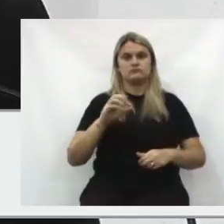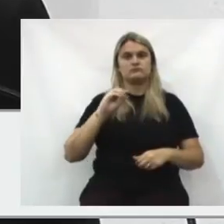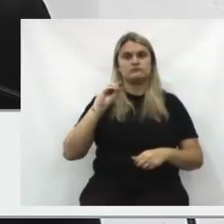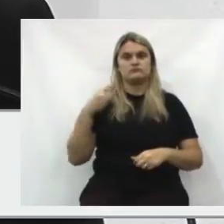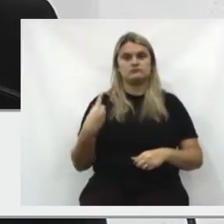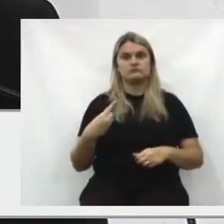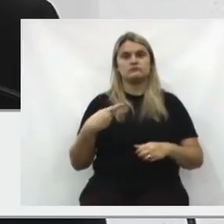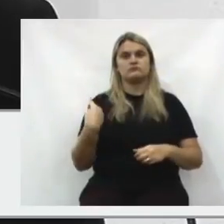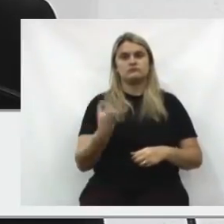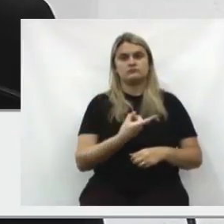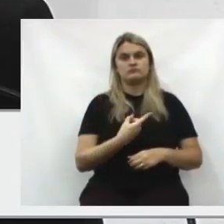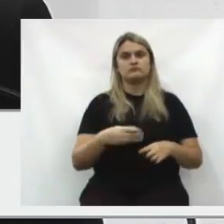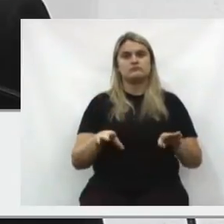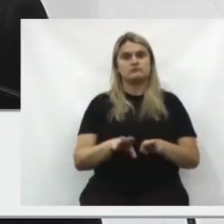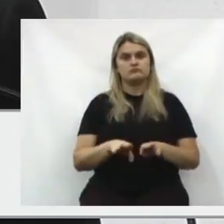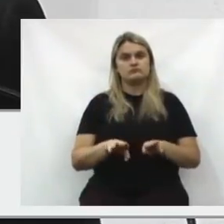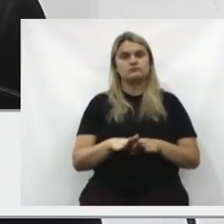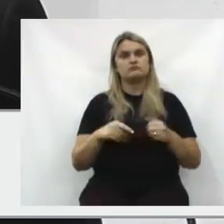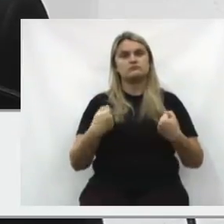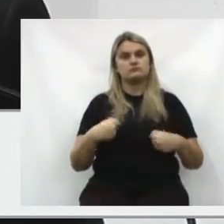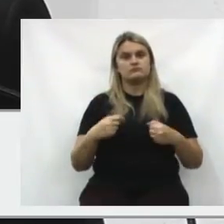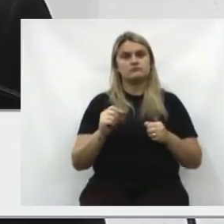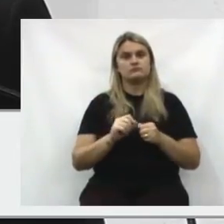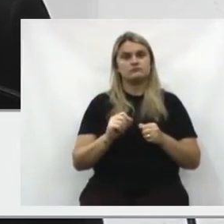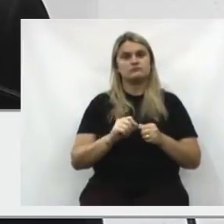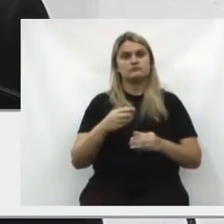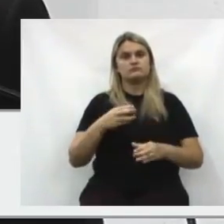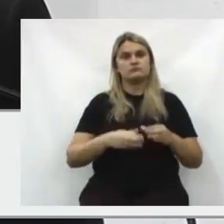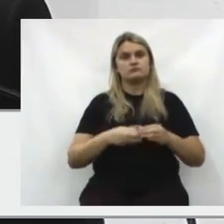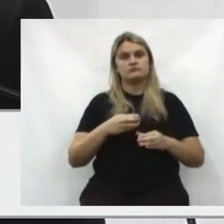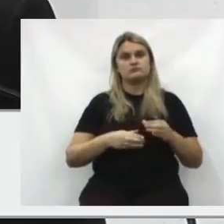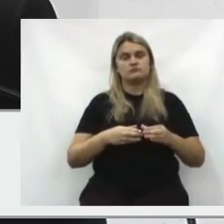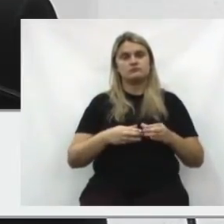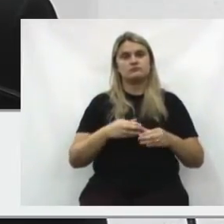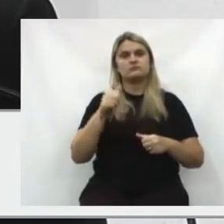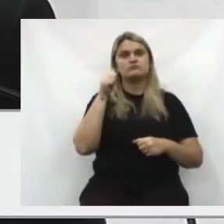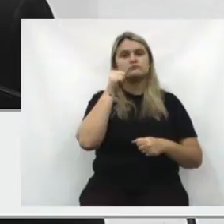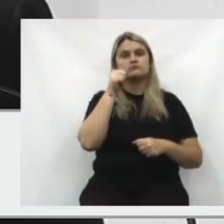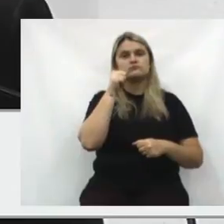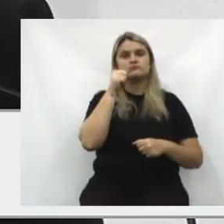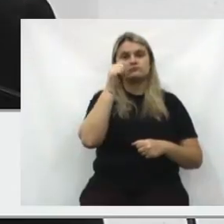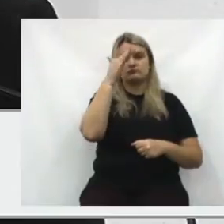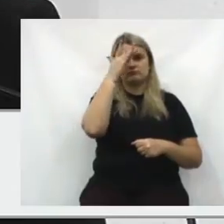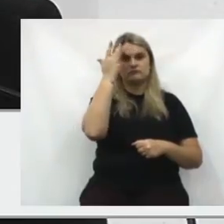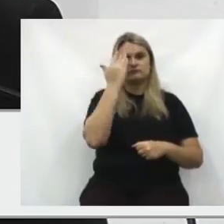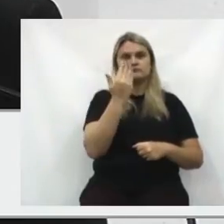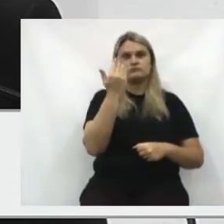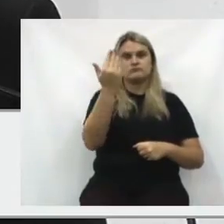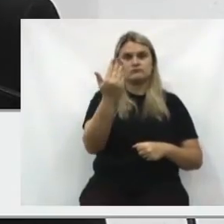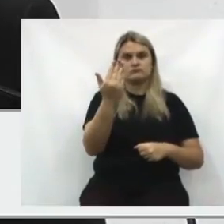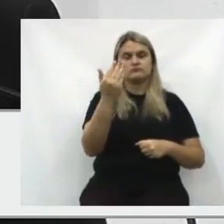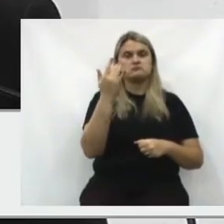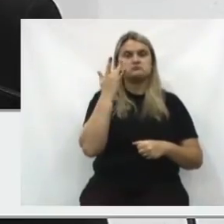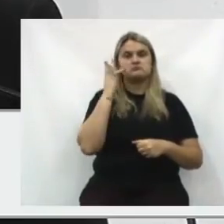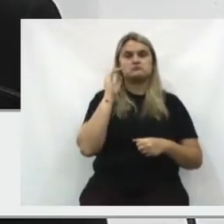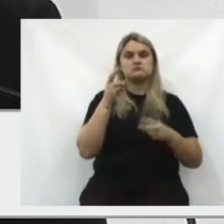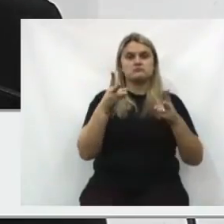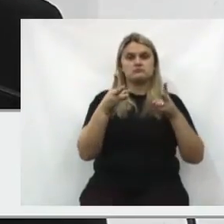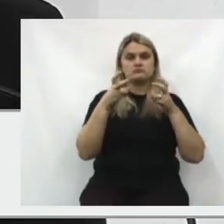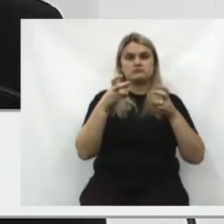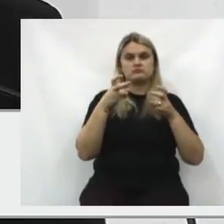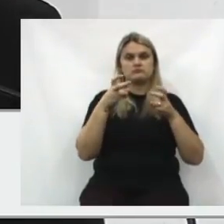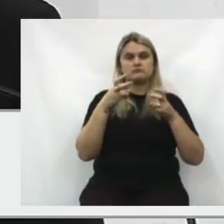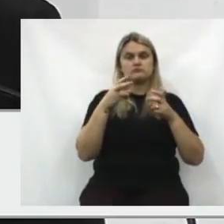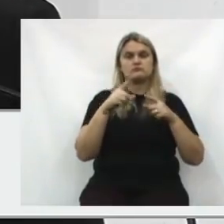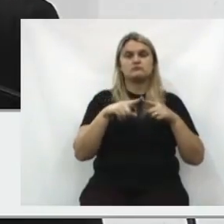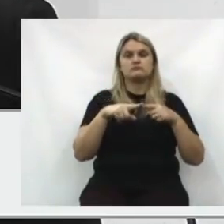Além desse concurso de advogado, nós também estaremos fazendo o concurso para recepcionista. Eu não sei se